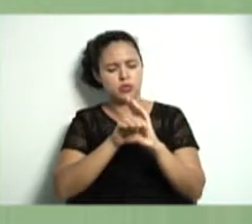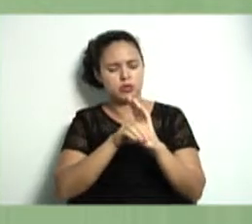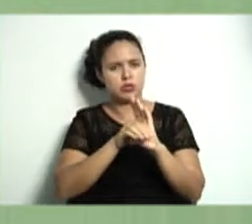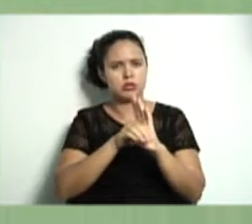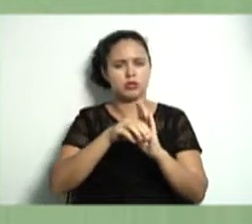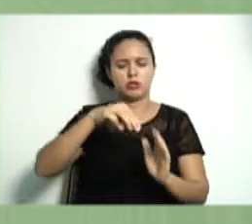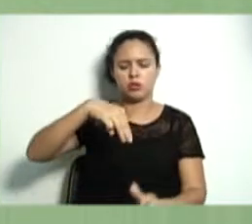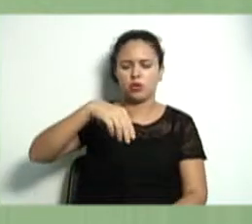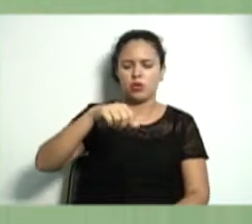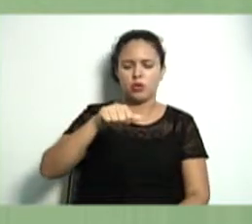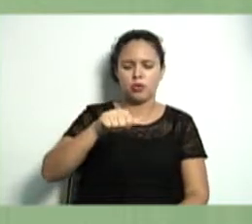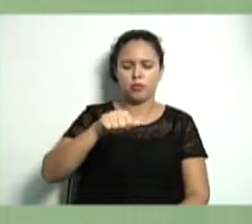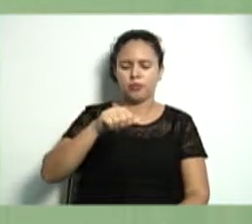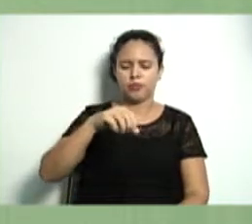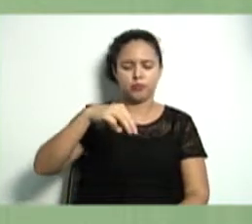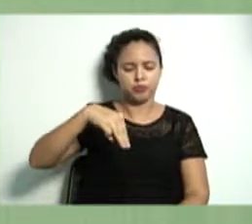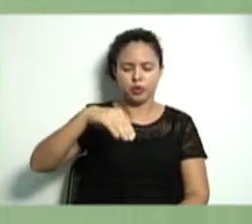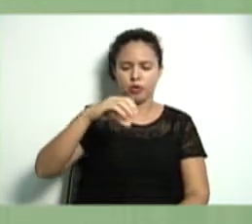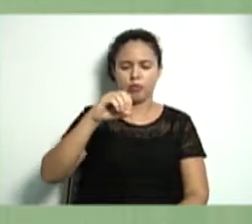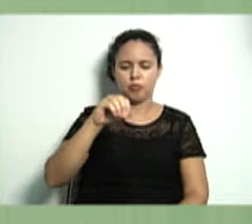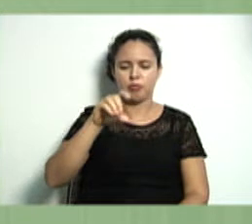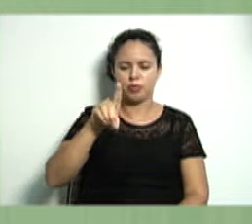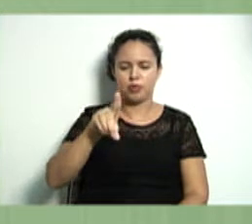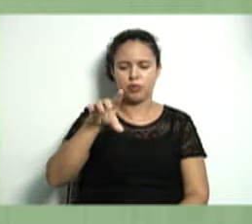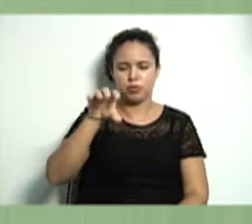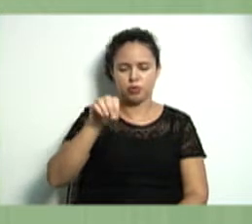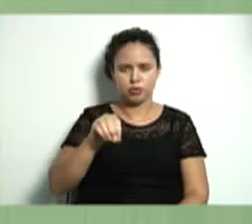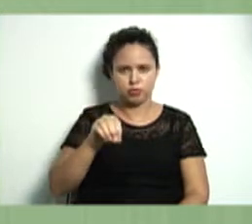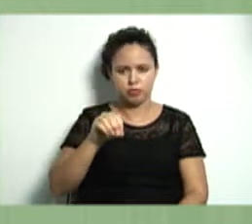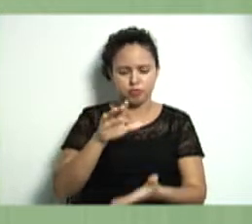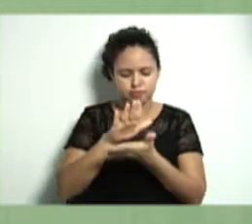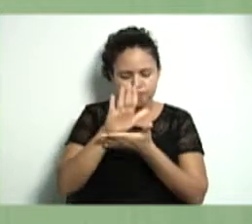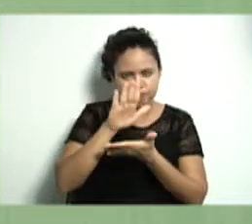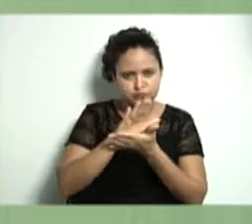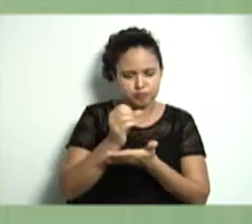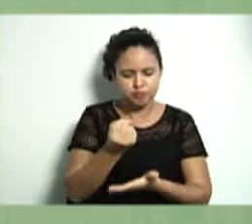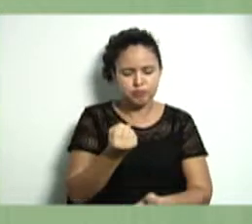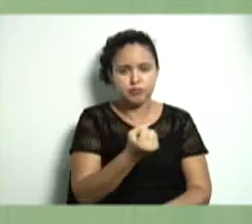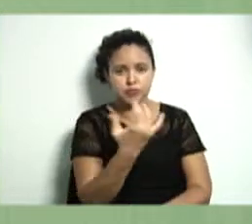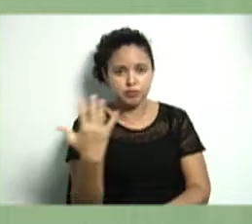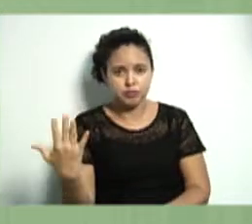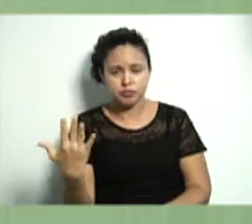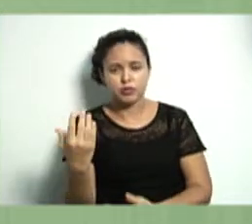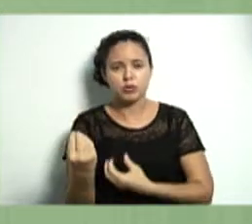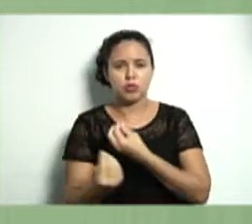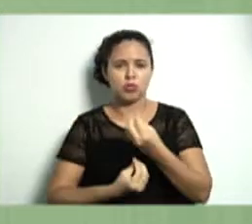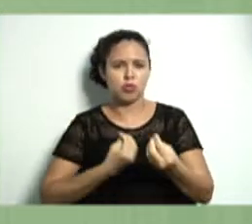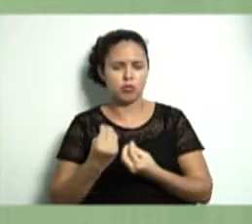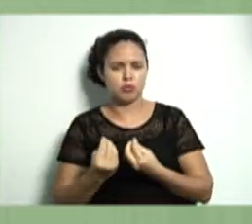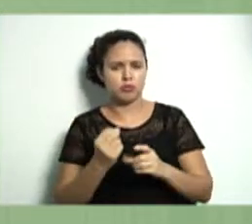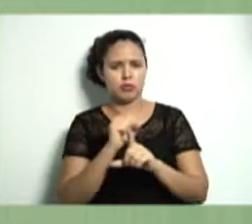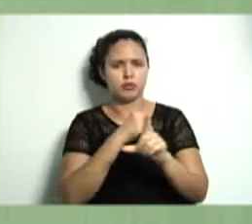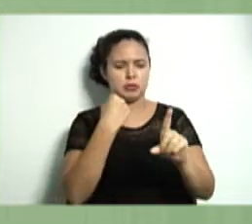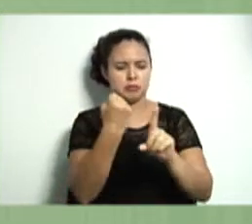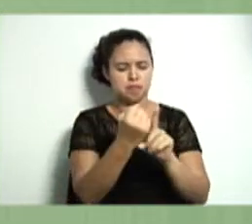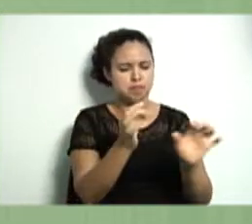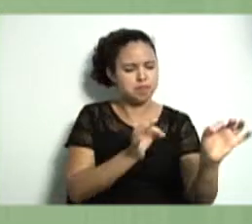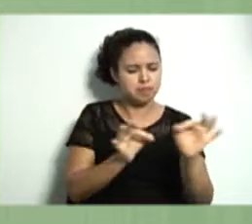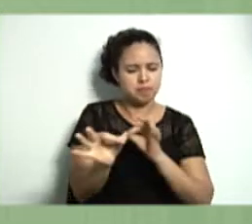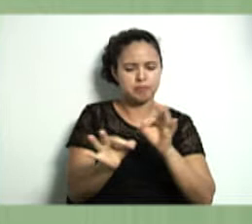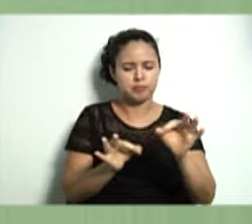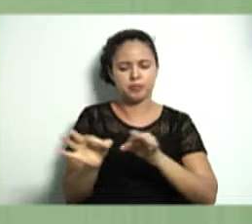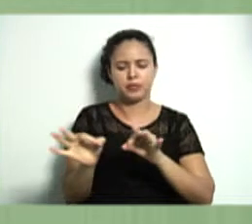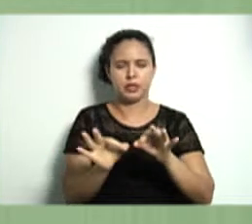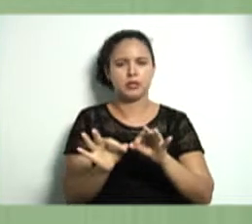modo de produção. Modo de produção é a maneira como a sociedade é organizada para garantir a